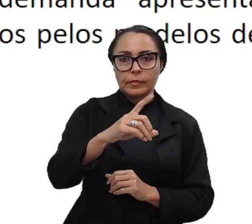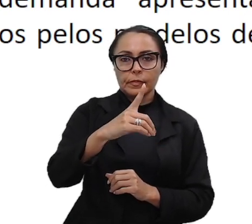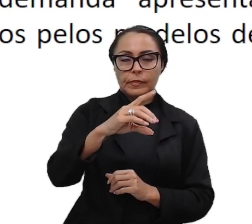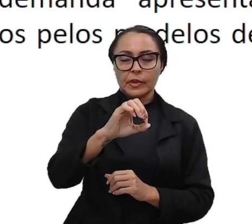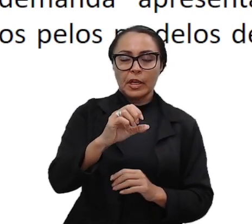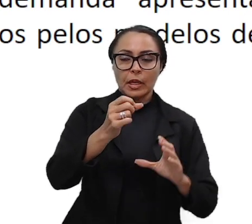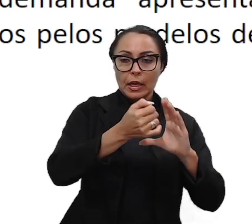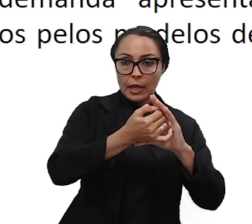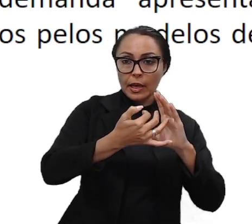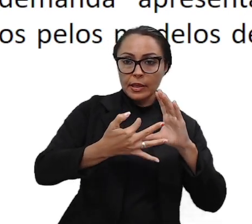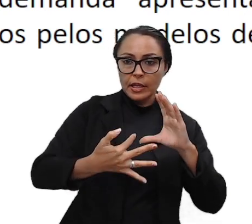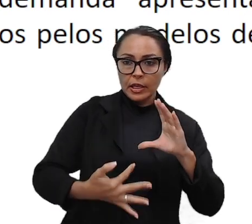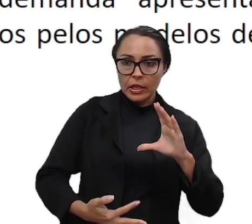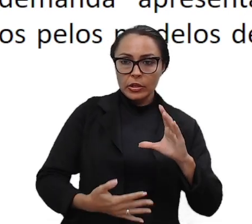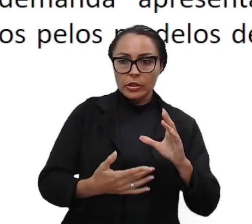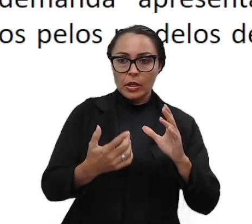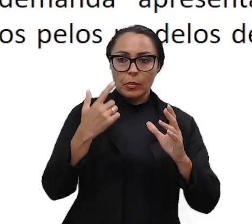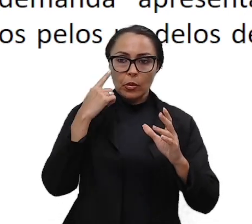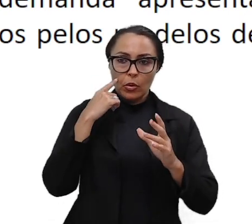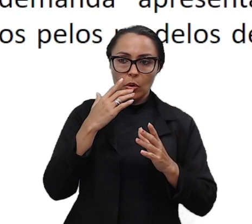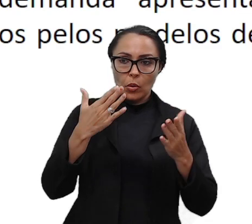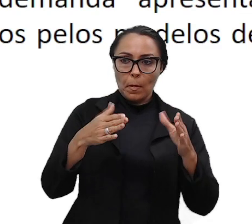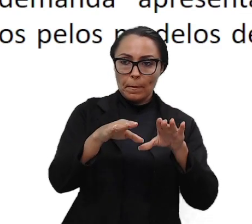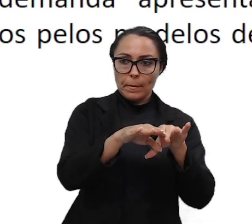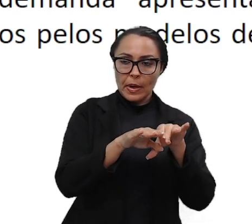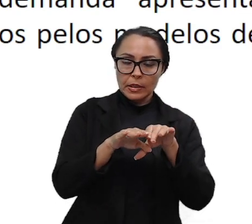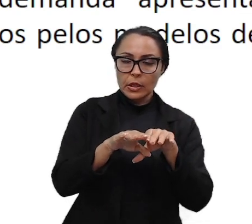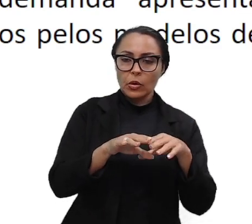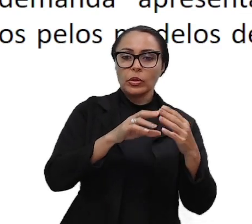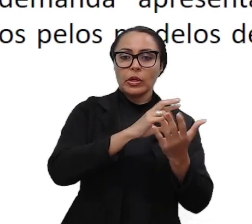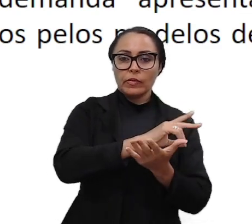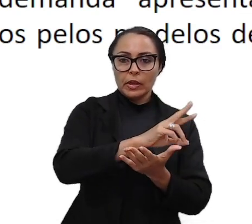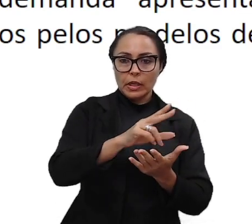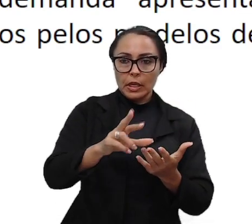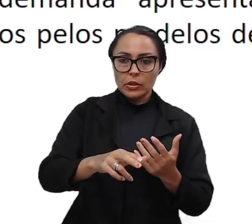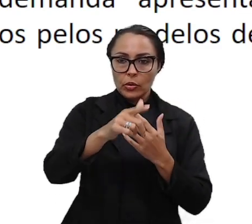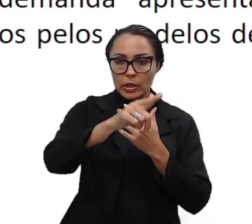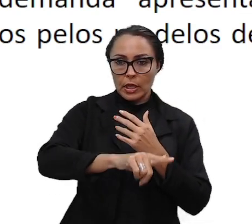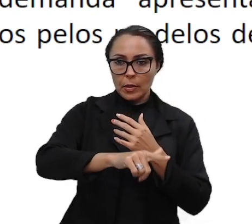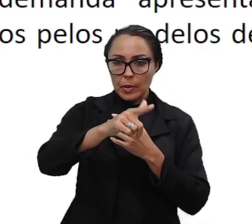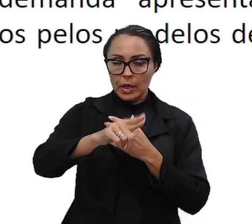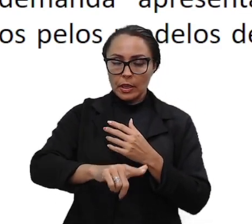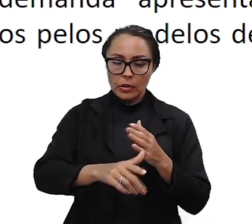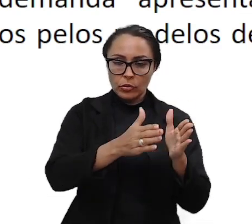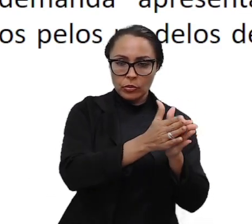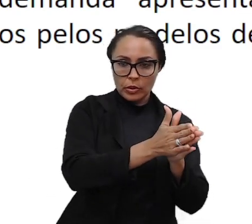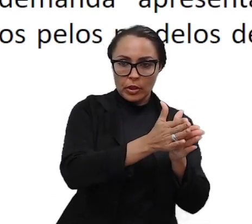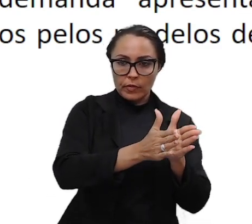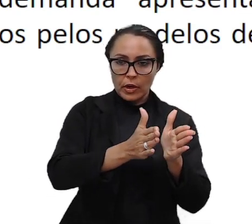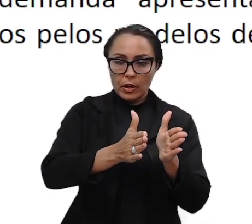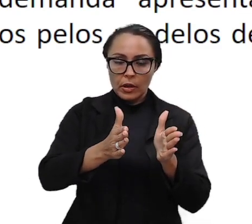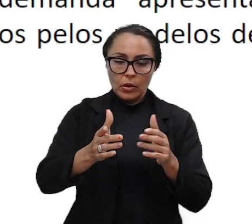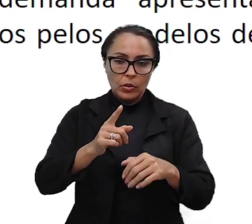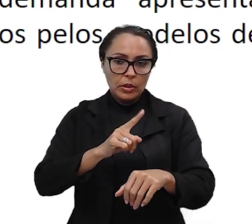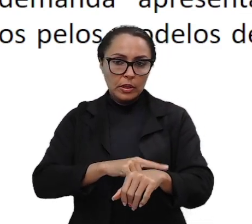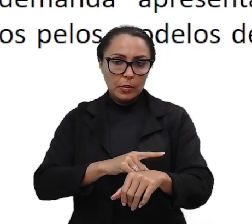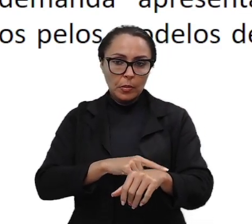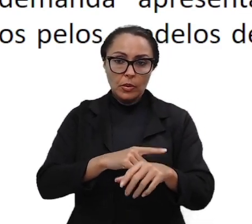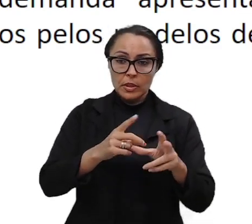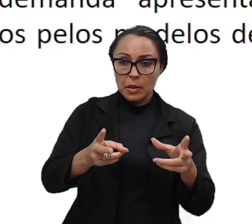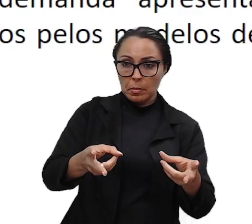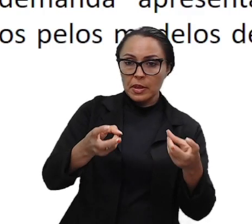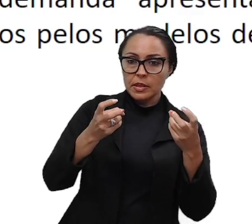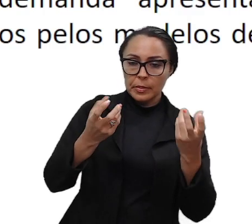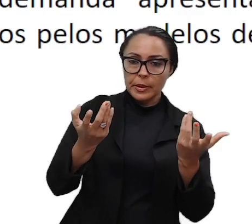ou é caracterizada por um padrão de variação que se repete em intervalos regulares de tempo e pode ser identificado